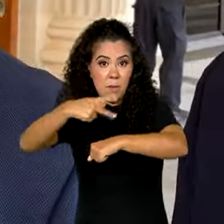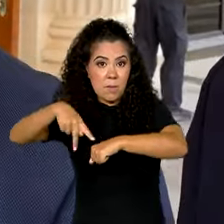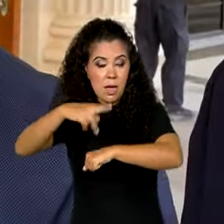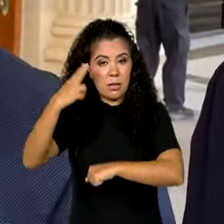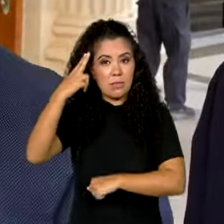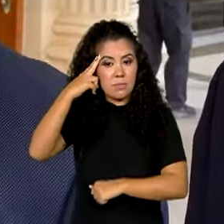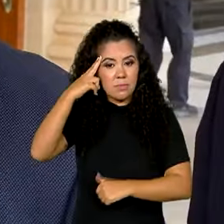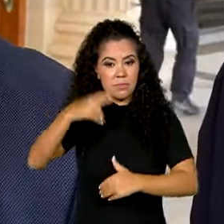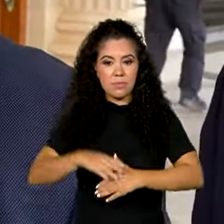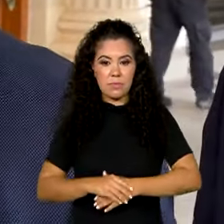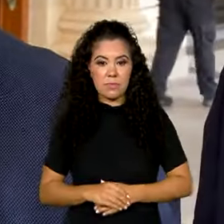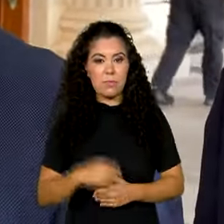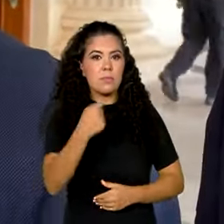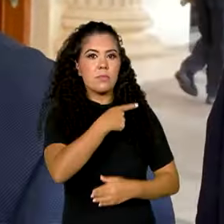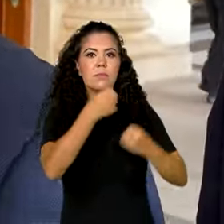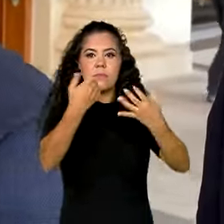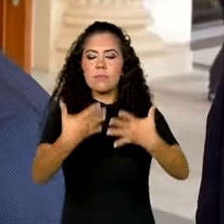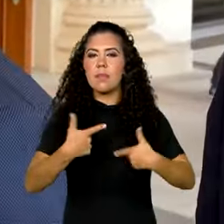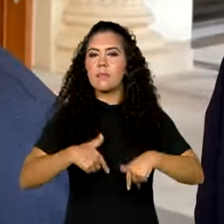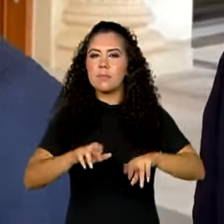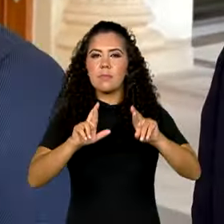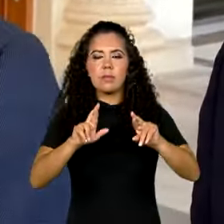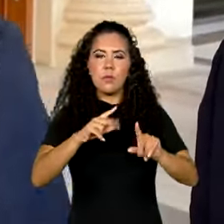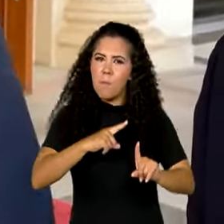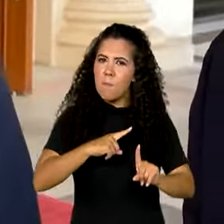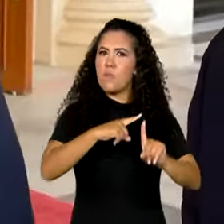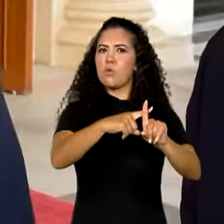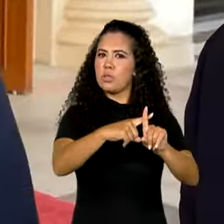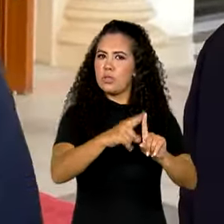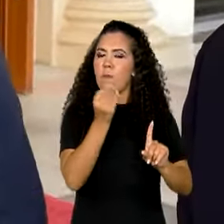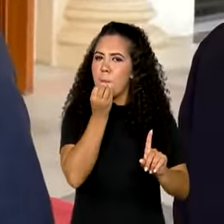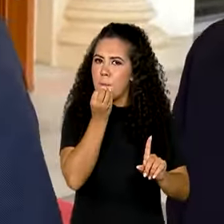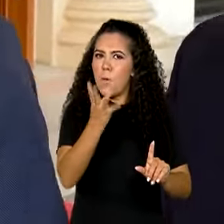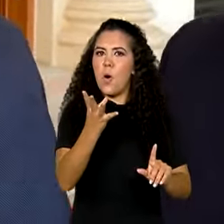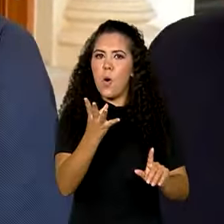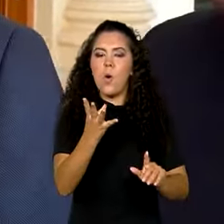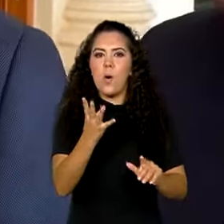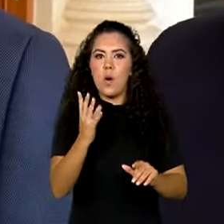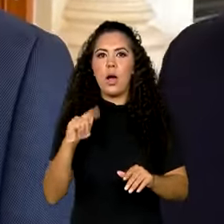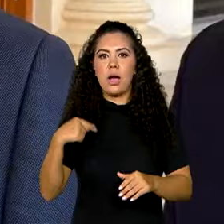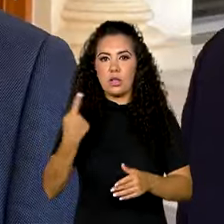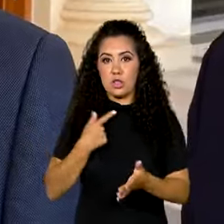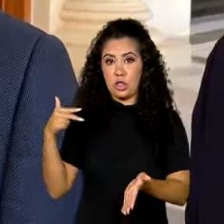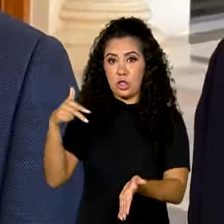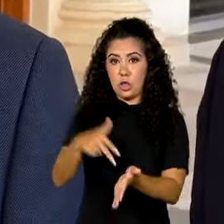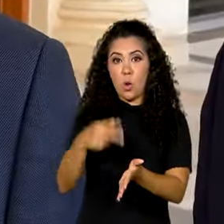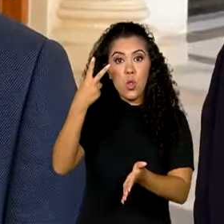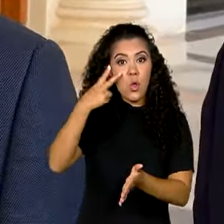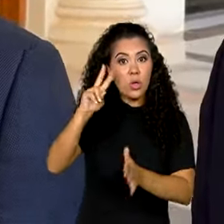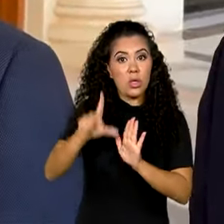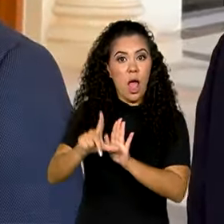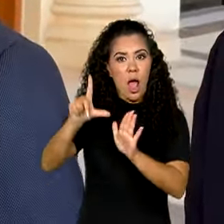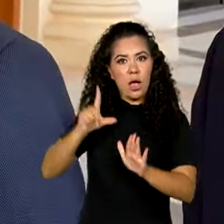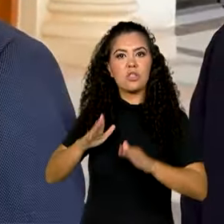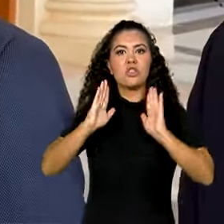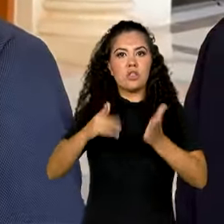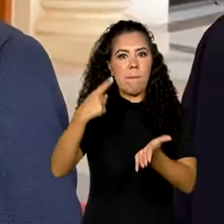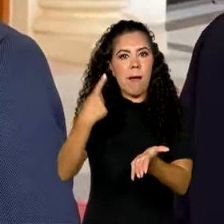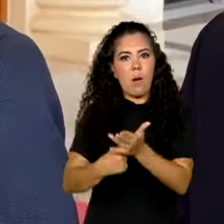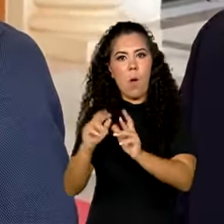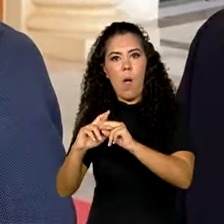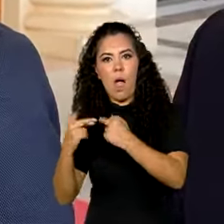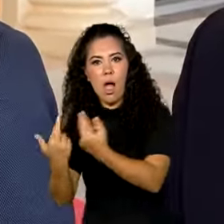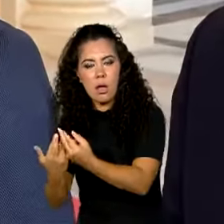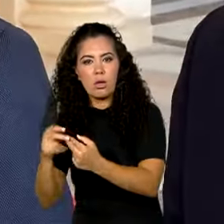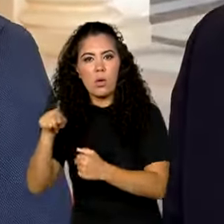A expectativa é muito positiva. Nós chegamos dois dias antes, tivemos reuniões aqui com